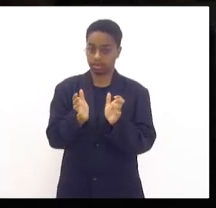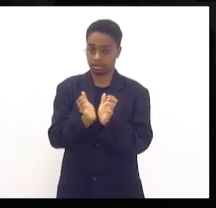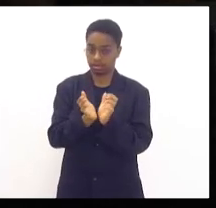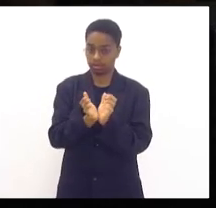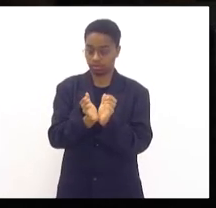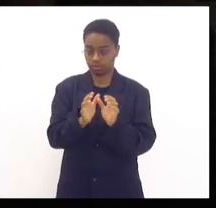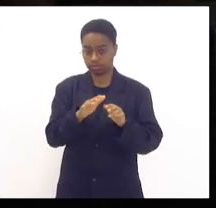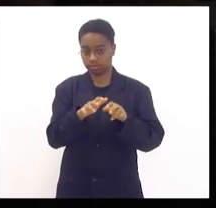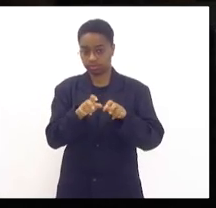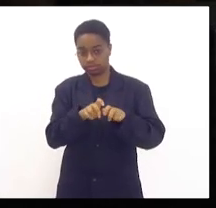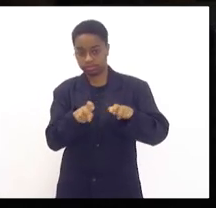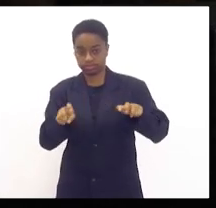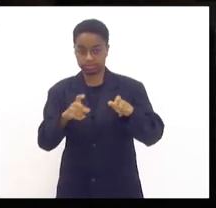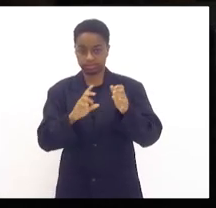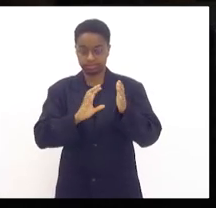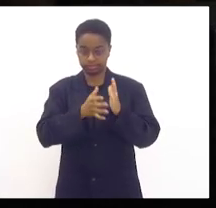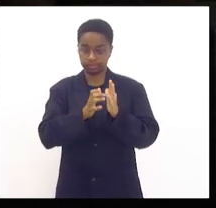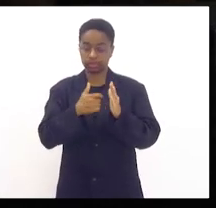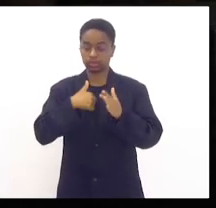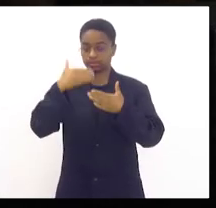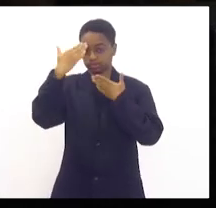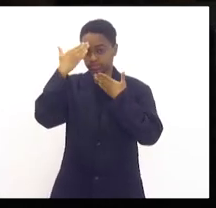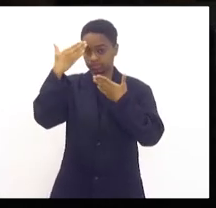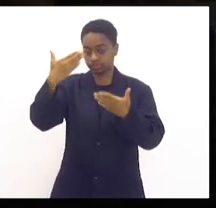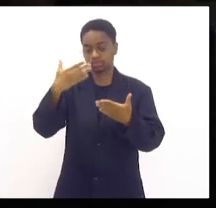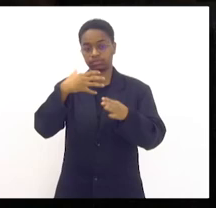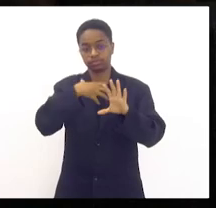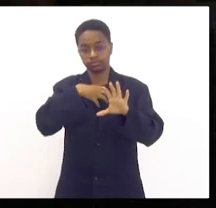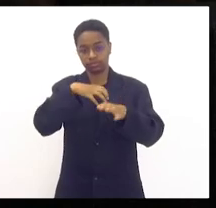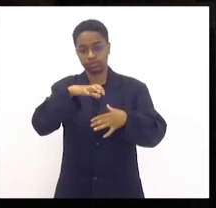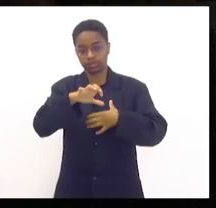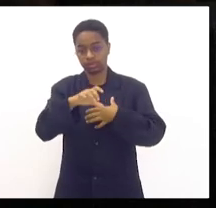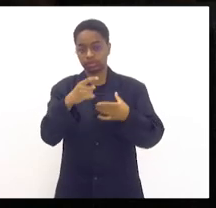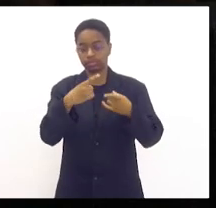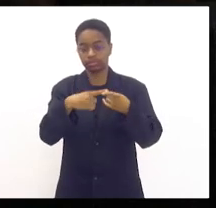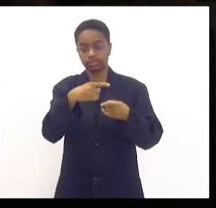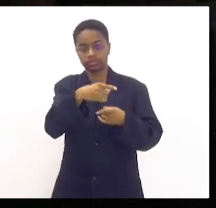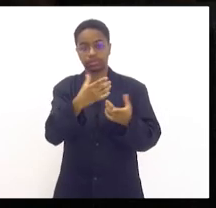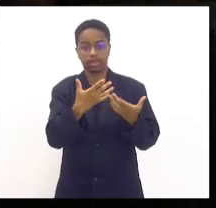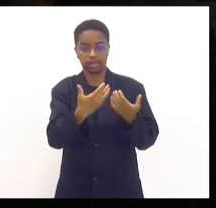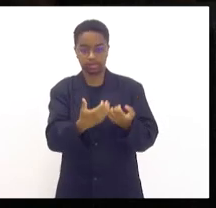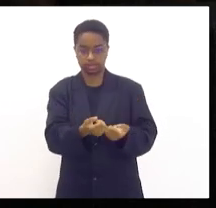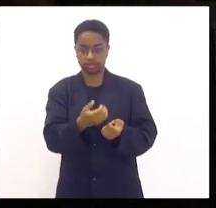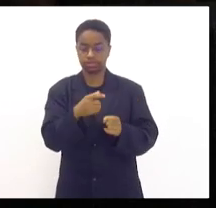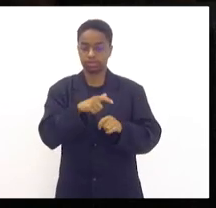eu queria agradecer muitas solidariedades que Vossa Excelência teve.